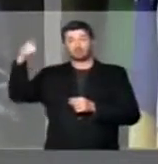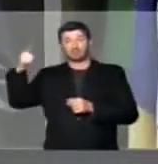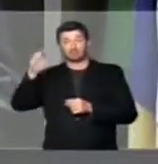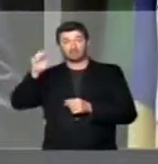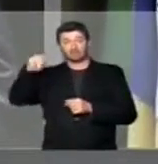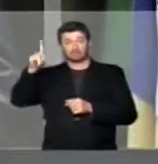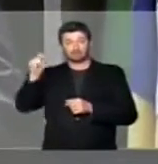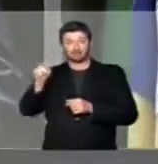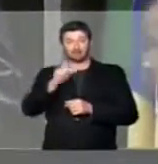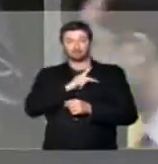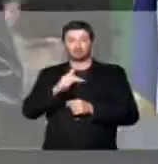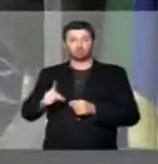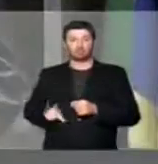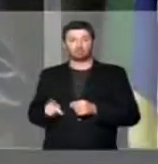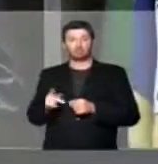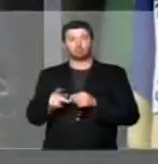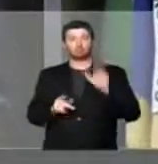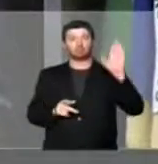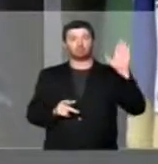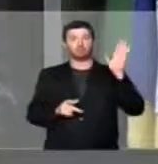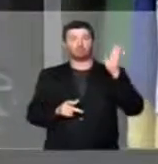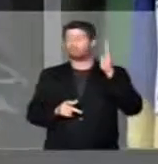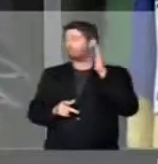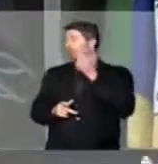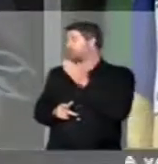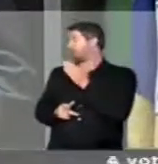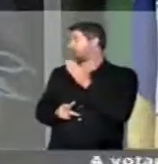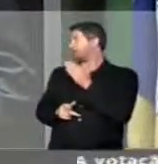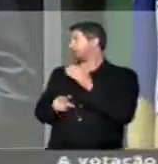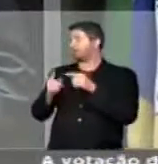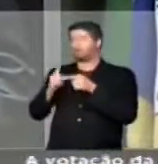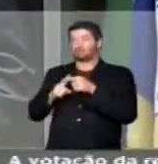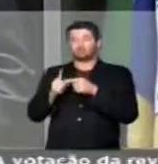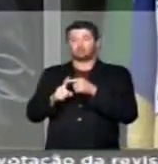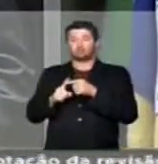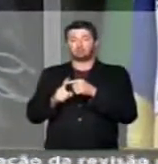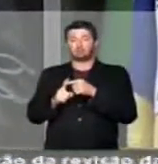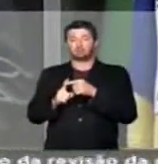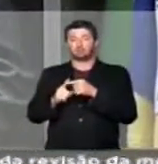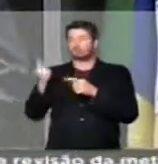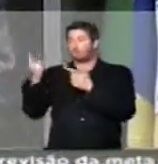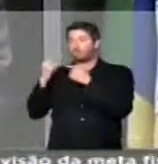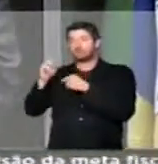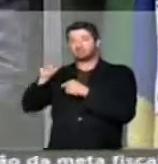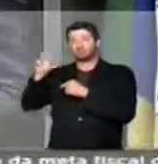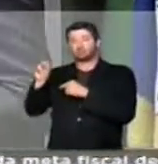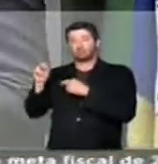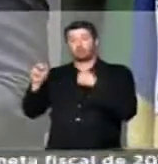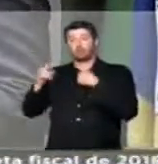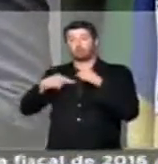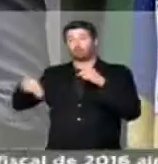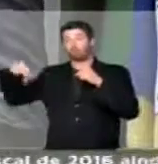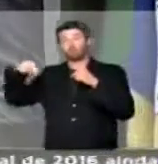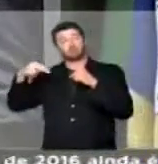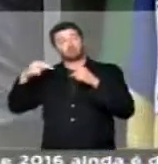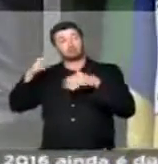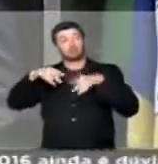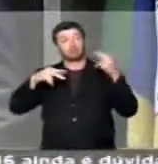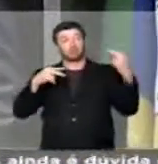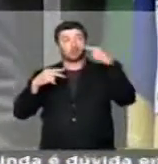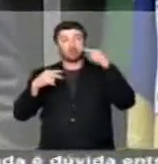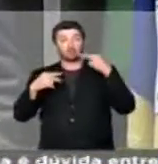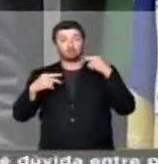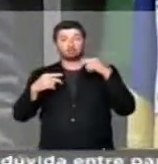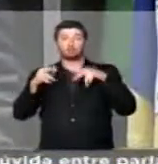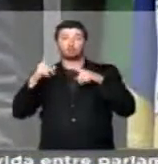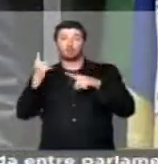o presidente vira o rosto pra cá pra poder ficar falando por silva então pelo veículo de carga talvez agora vai ter que olhar o lado